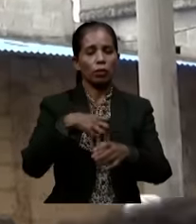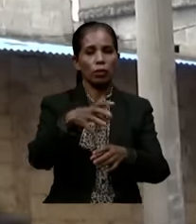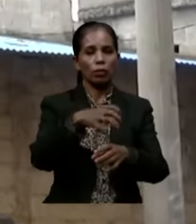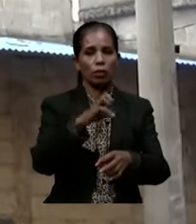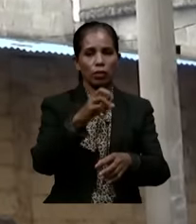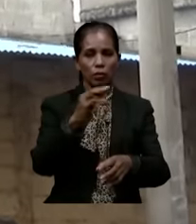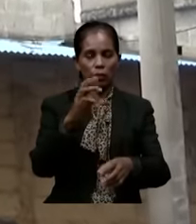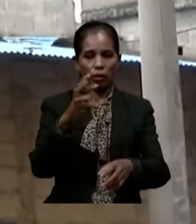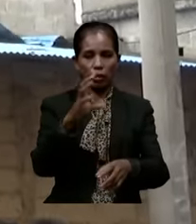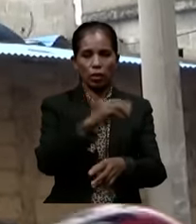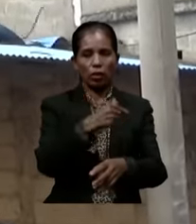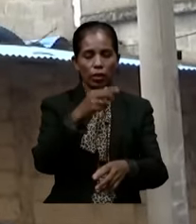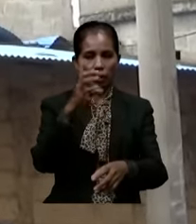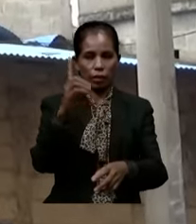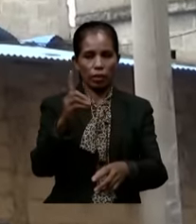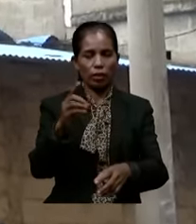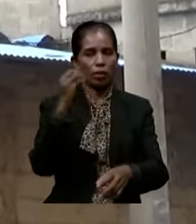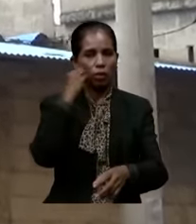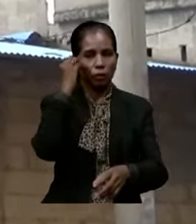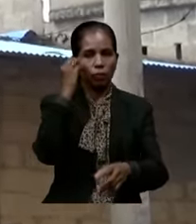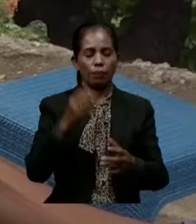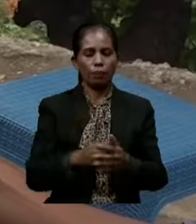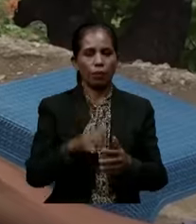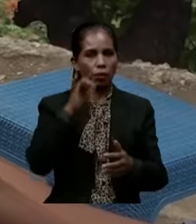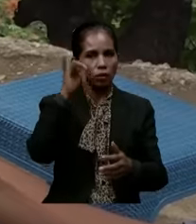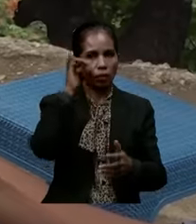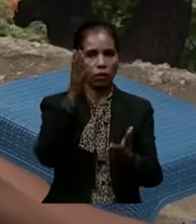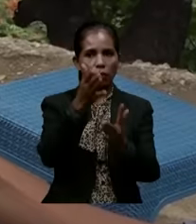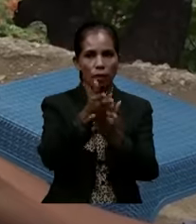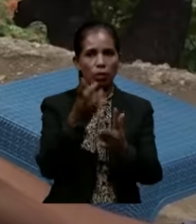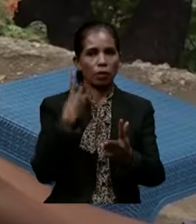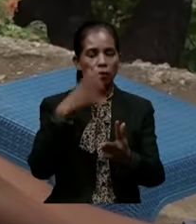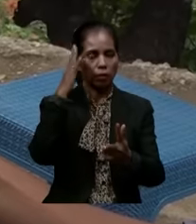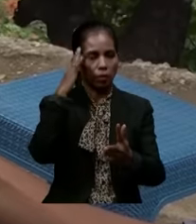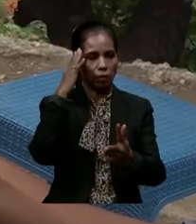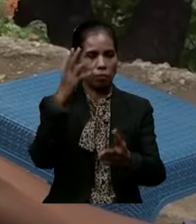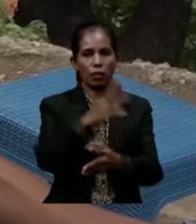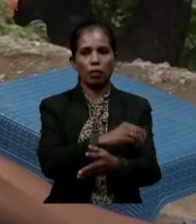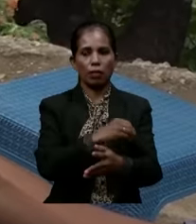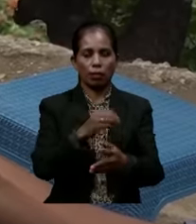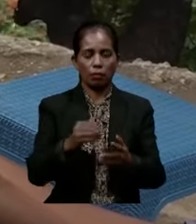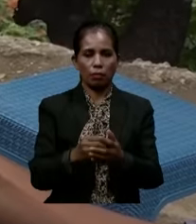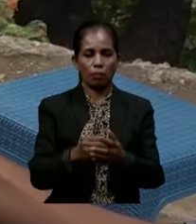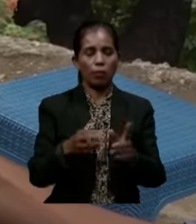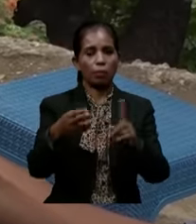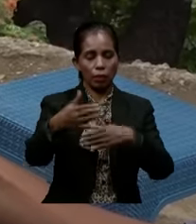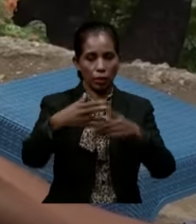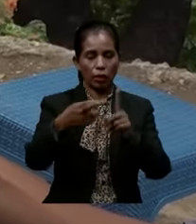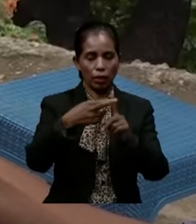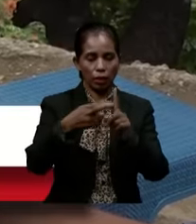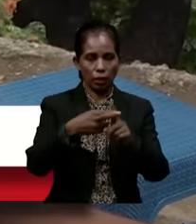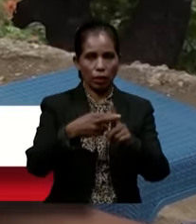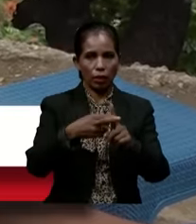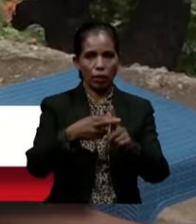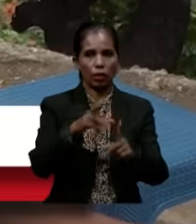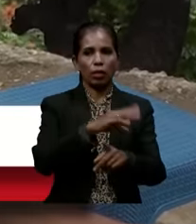Esmeralda Galhos Cardoso de Ahelafatin. O que é que tama de Ahelafatin de rato hoje nem atubou? Uma sira kraik ne sira ne